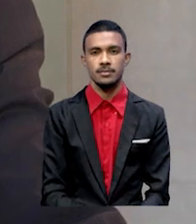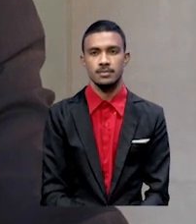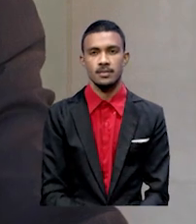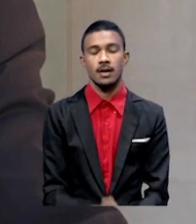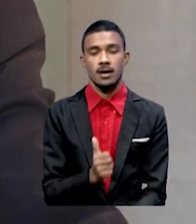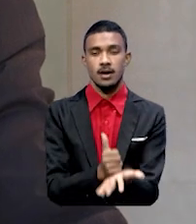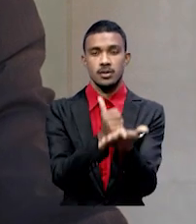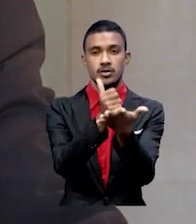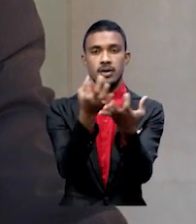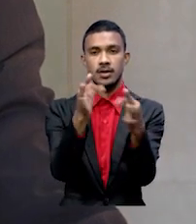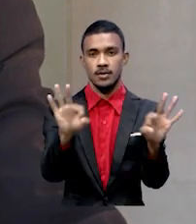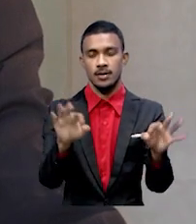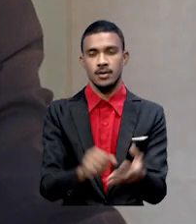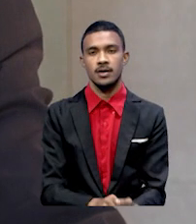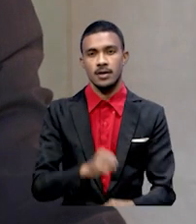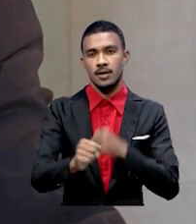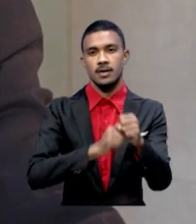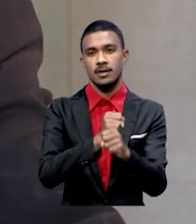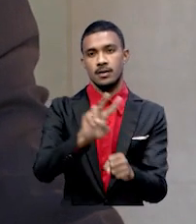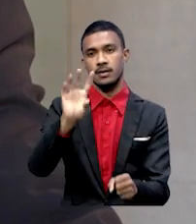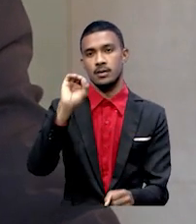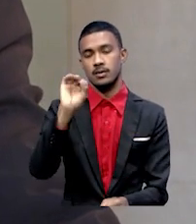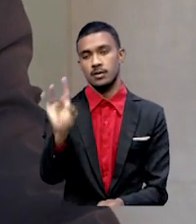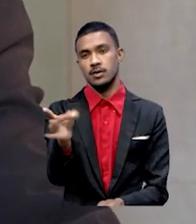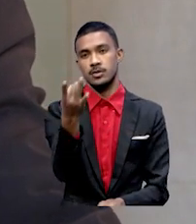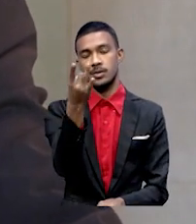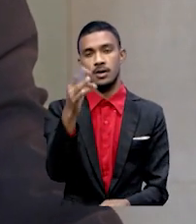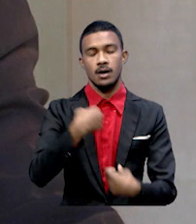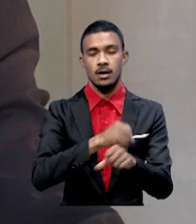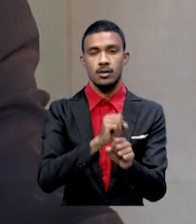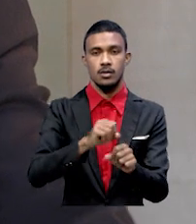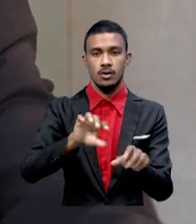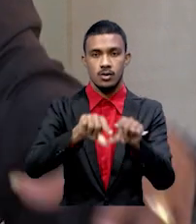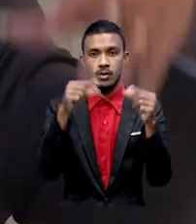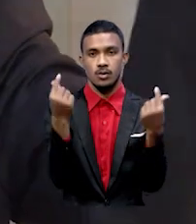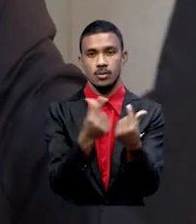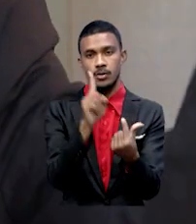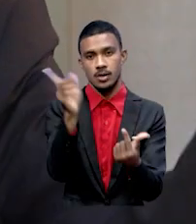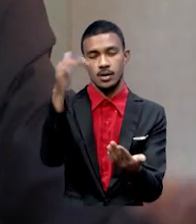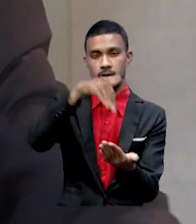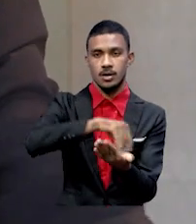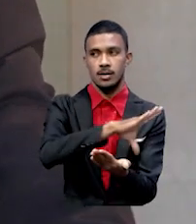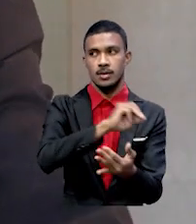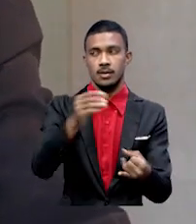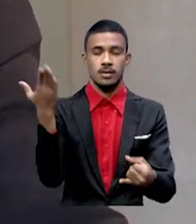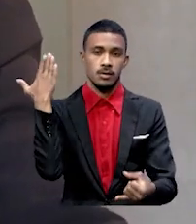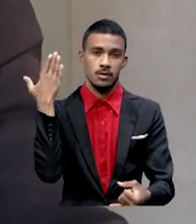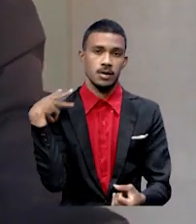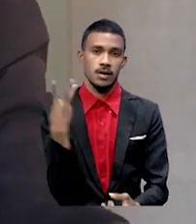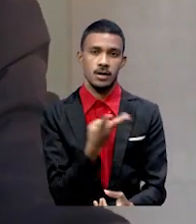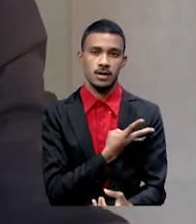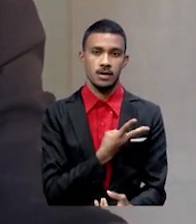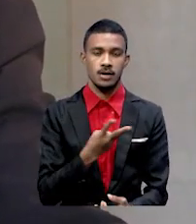ajuda a ano. Em 2018, nós tínhamos o grupo Idaba, foi no Rauco no grupo Idaba, antes de né? Nós tínhamos